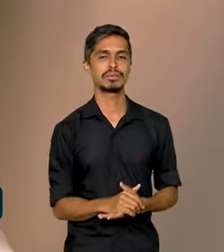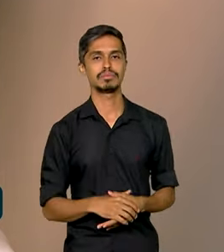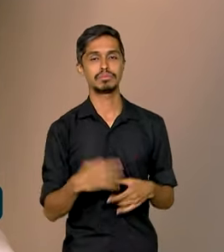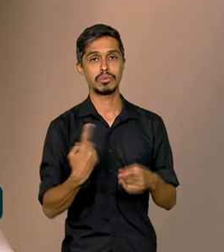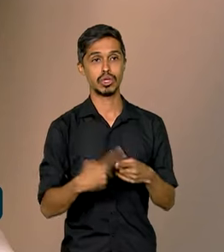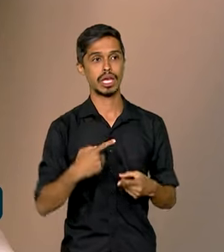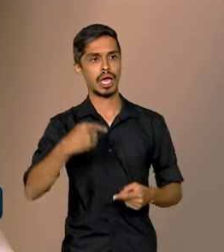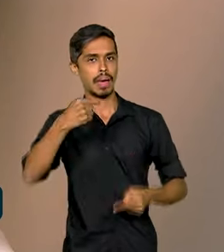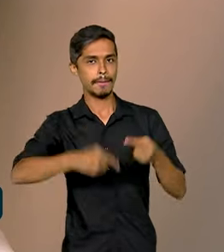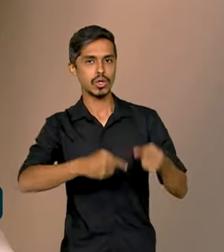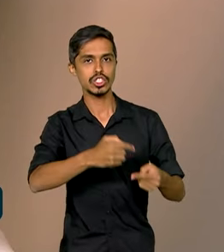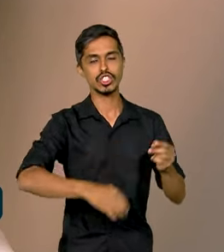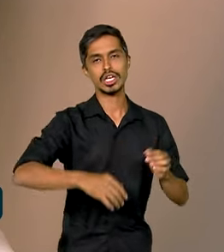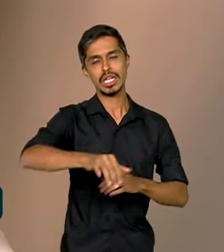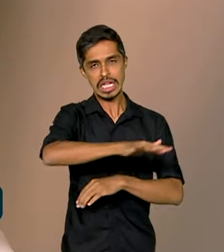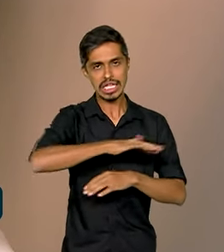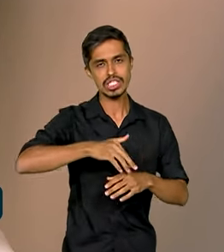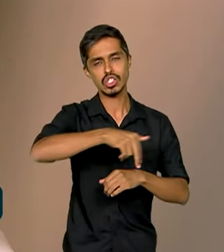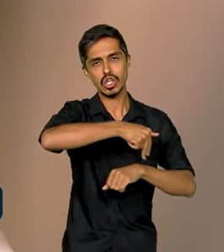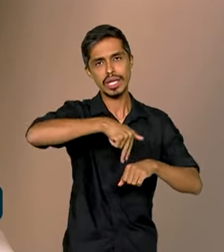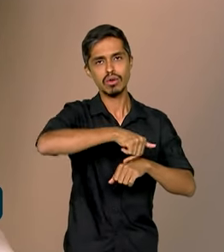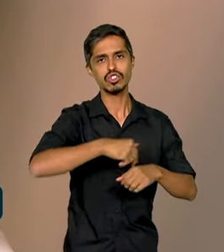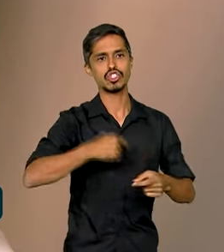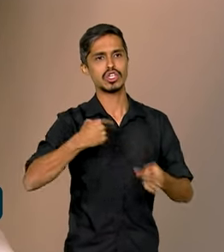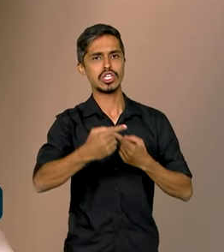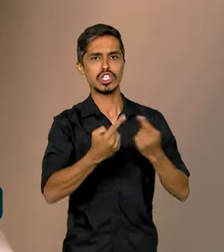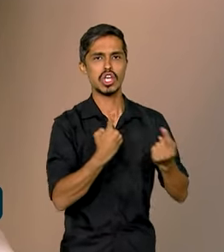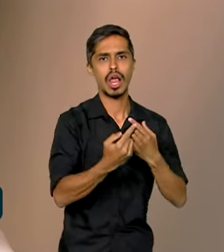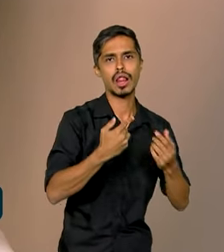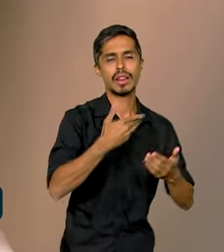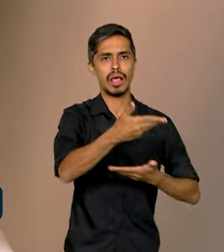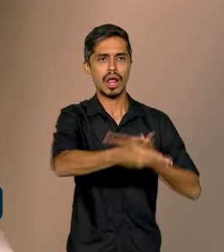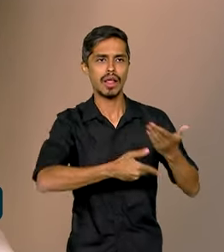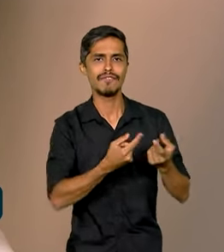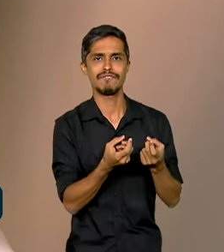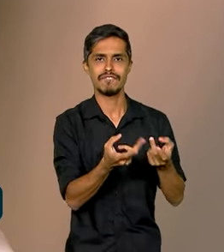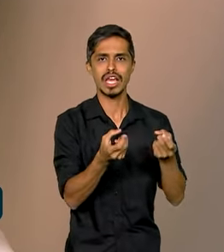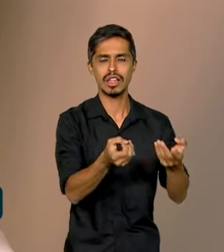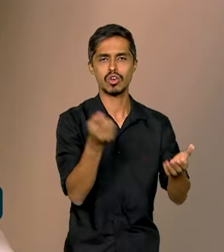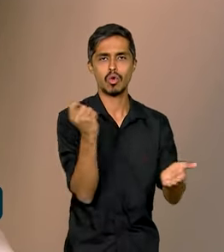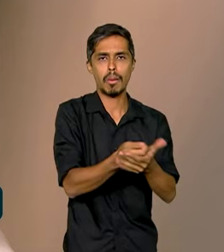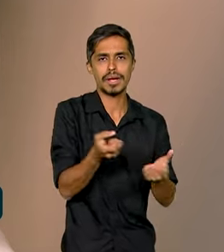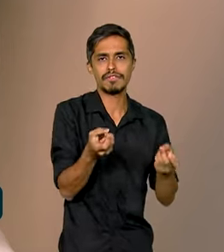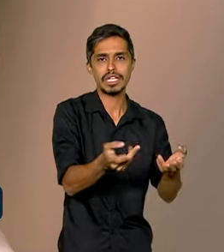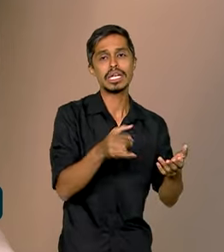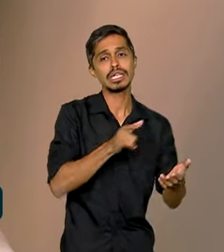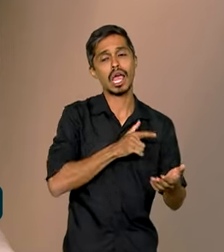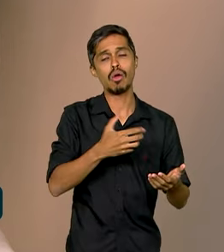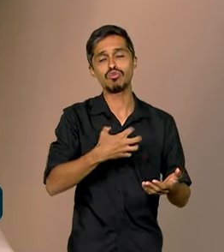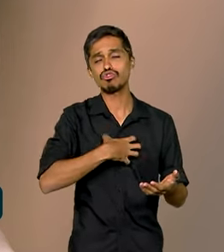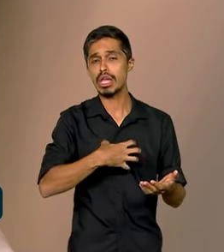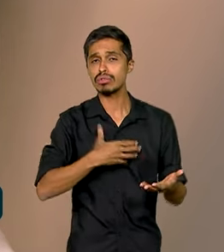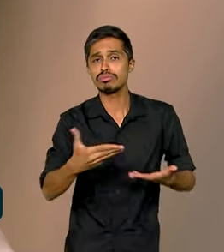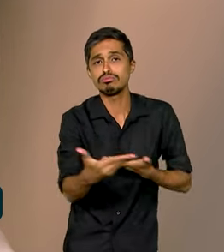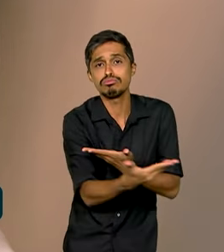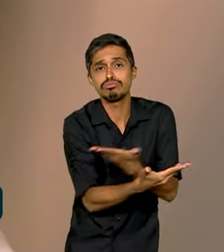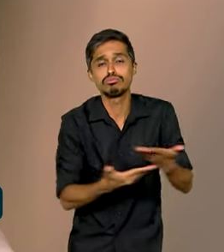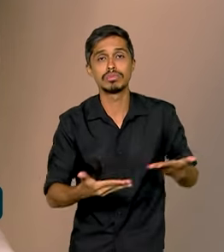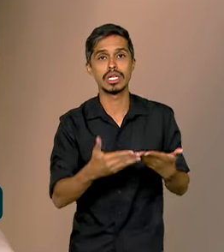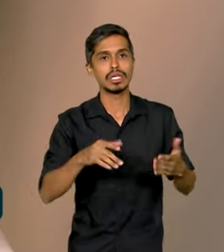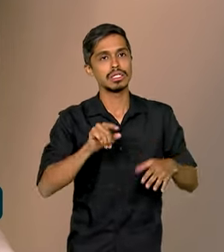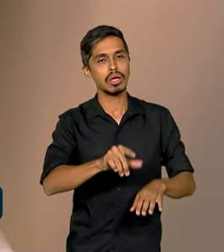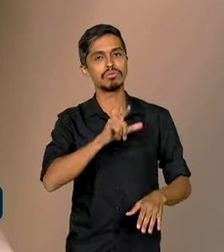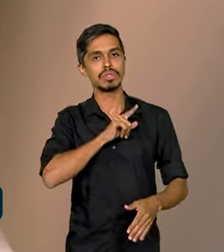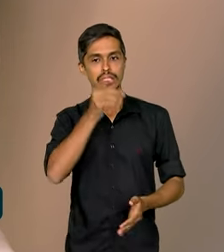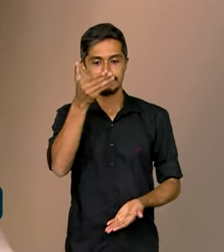que a política nacional das relações de consumo ela tem o objetivo de harmonizar as relações de consumo e essa harmonização ela vai se dar no